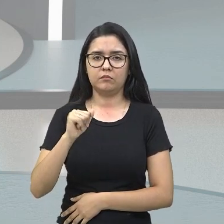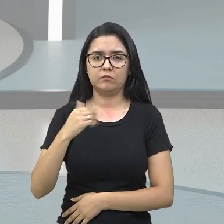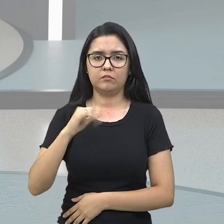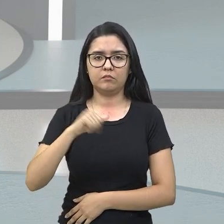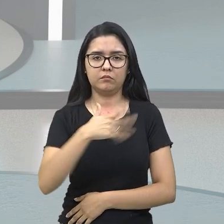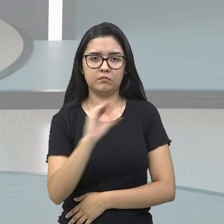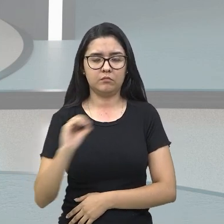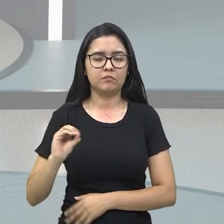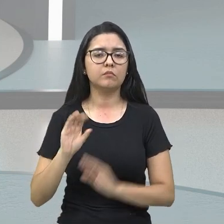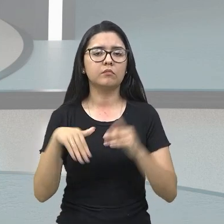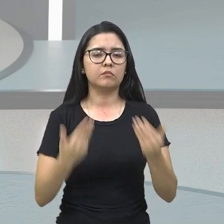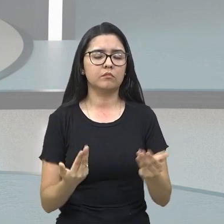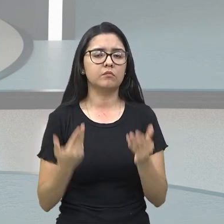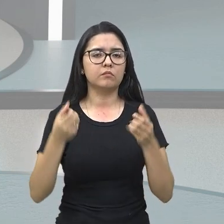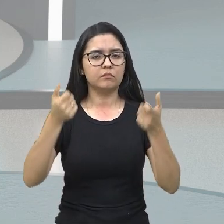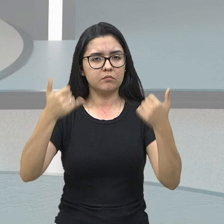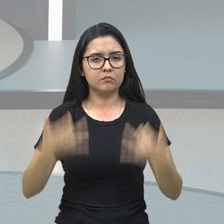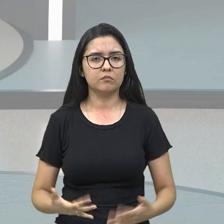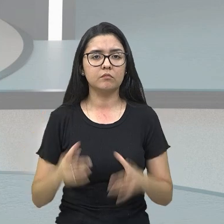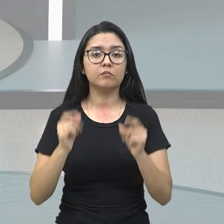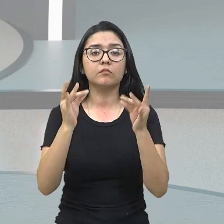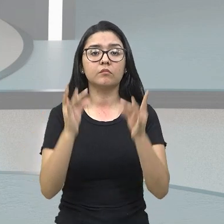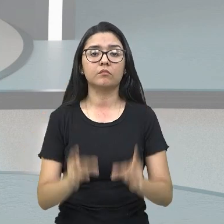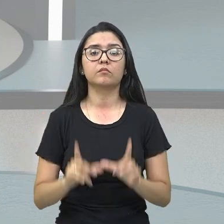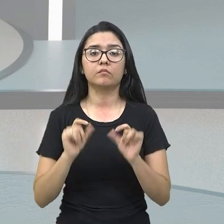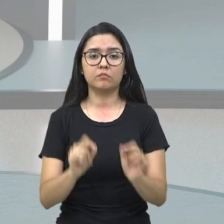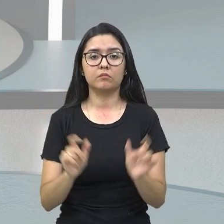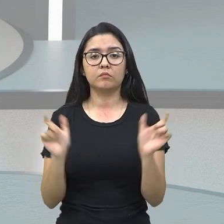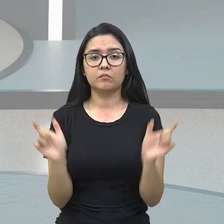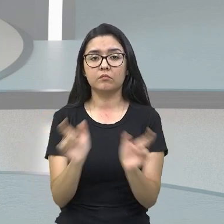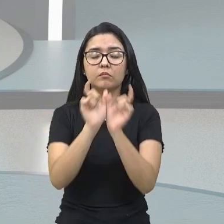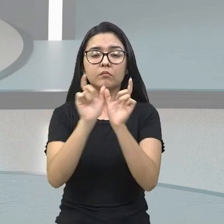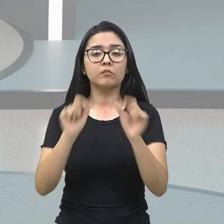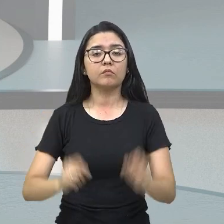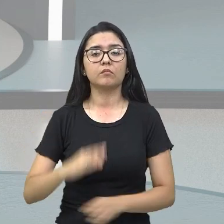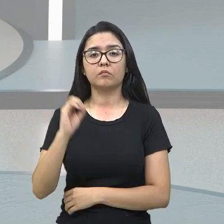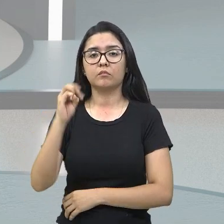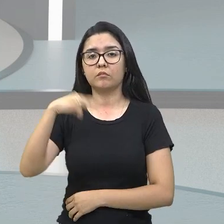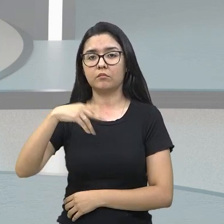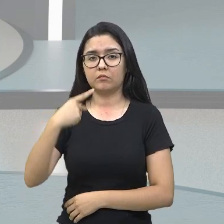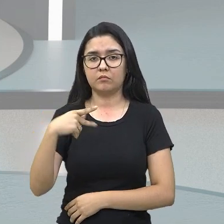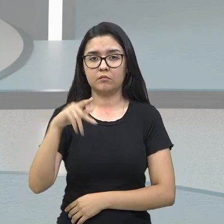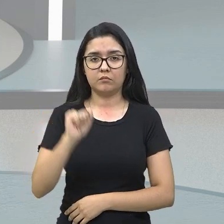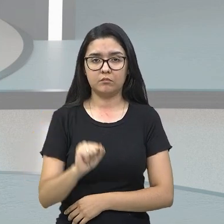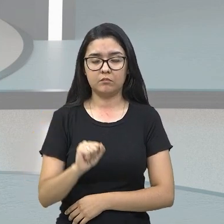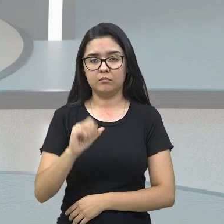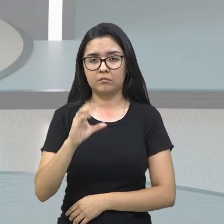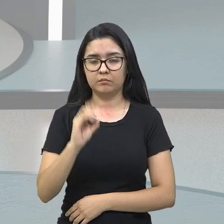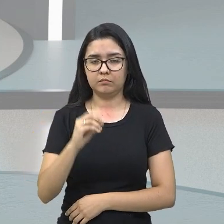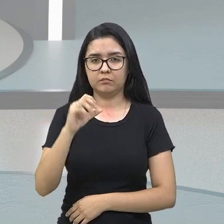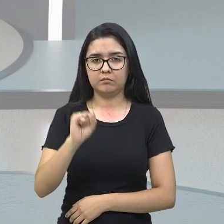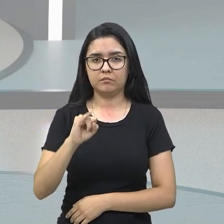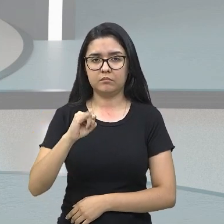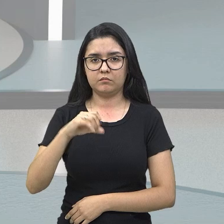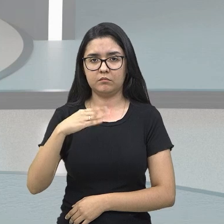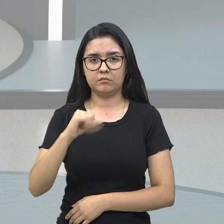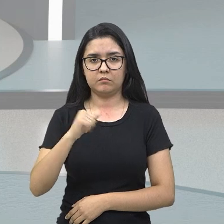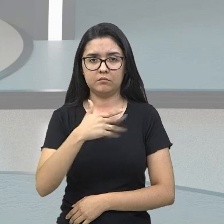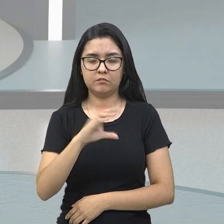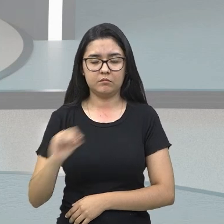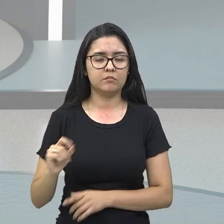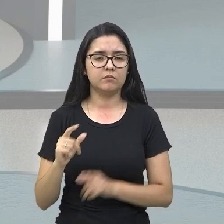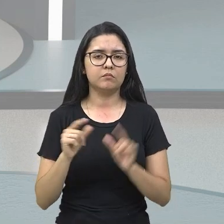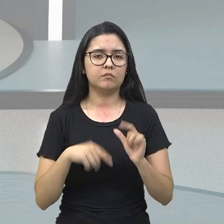conhecimento já nos disse, na composição. Antes da gente falar propriamente sobre esses processos de derivação